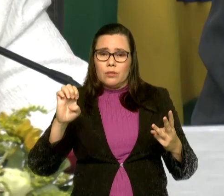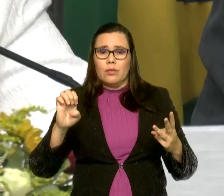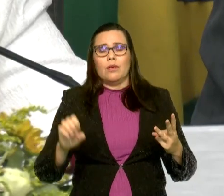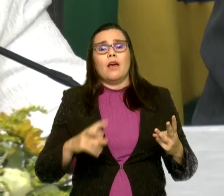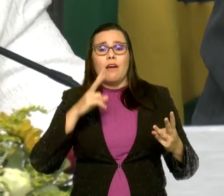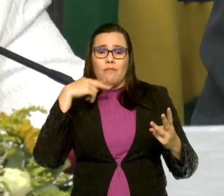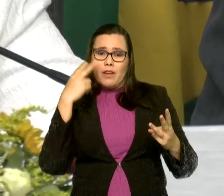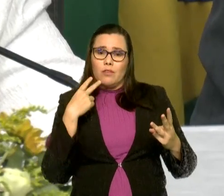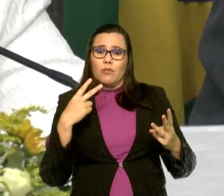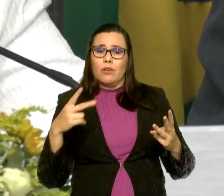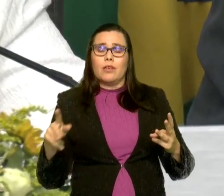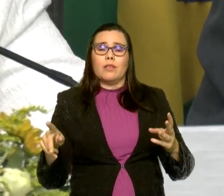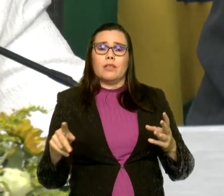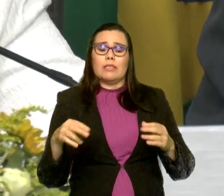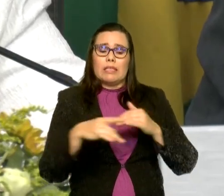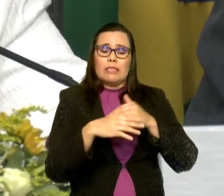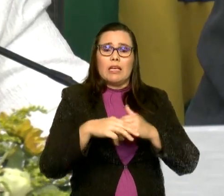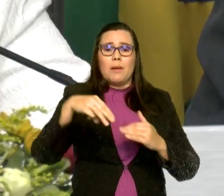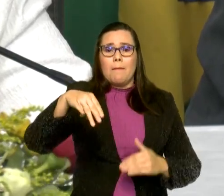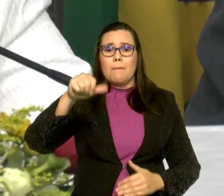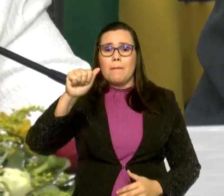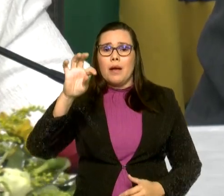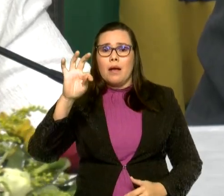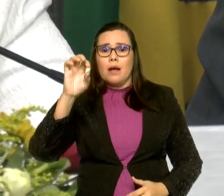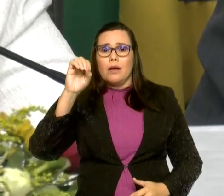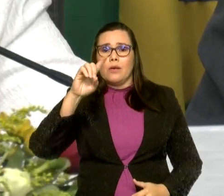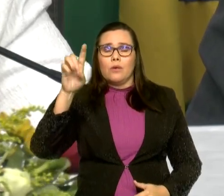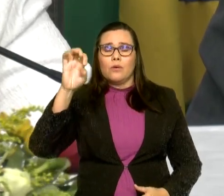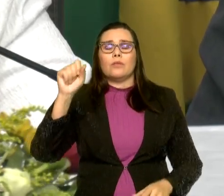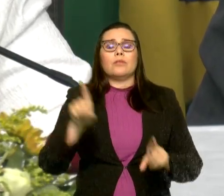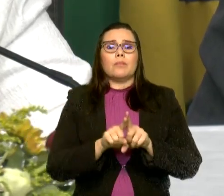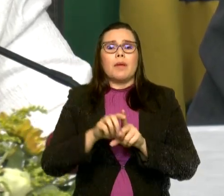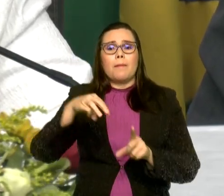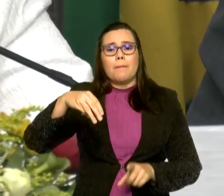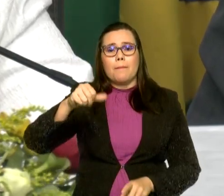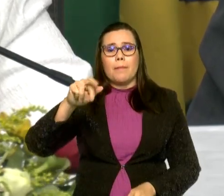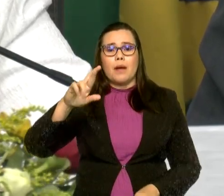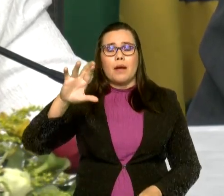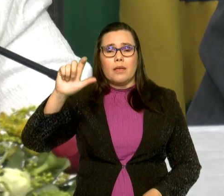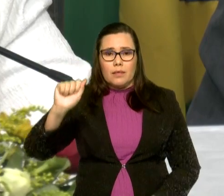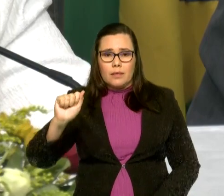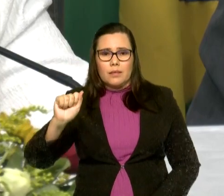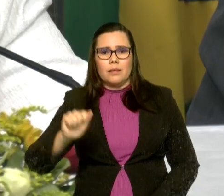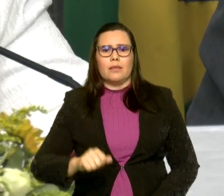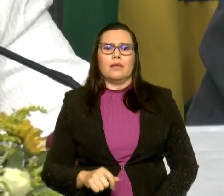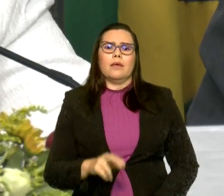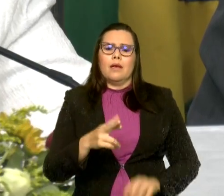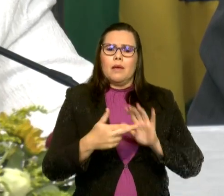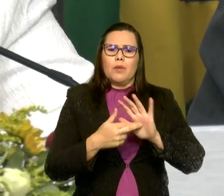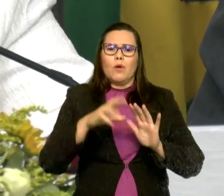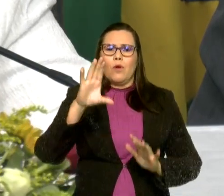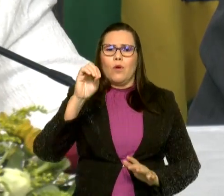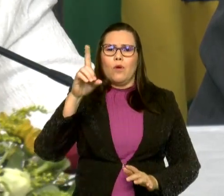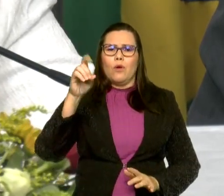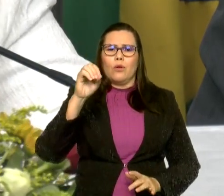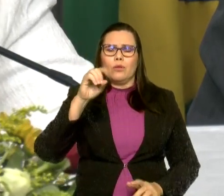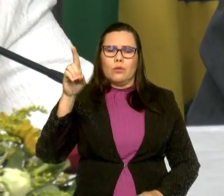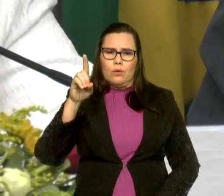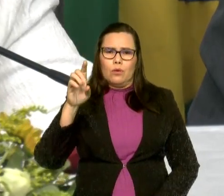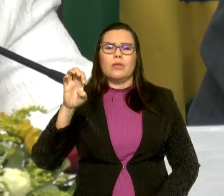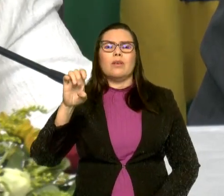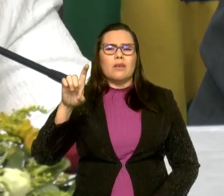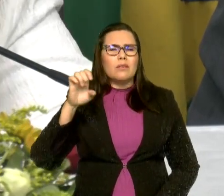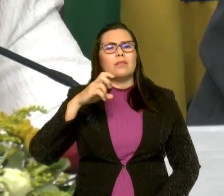Matões. Maria da Paz, gestora regional de saúde de Codó e ex-vereadora daquele município.